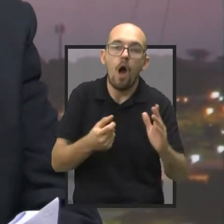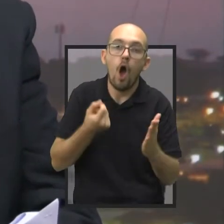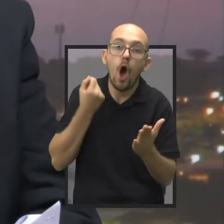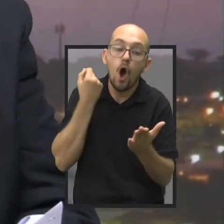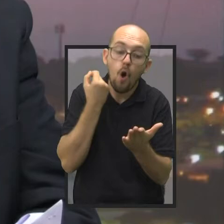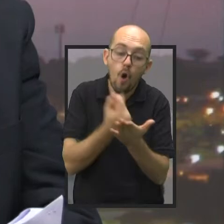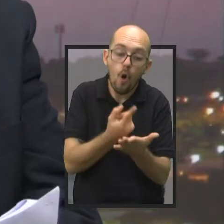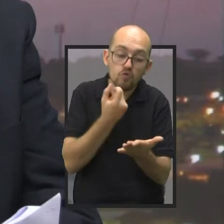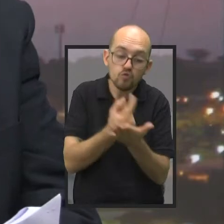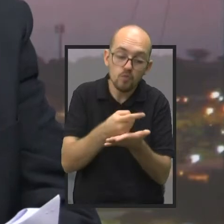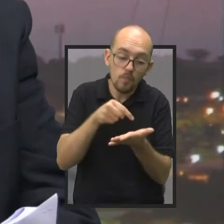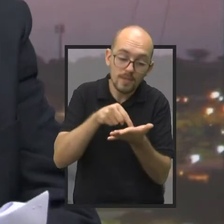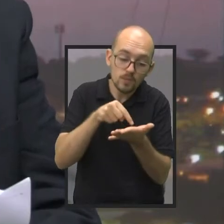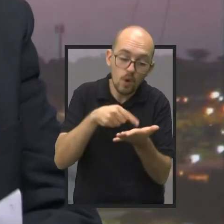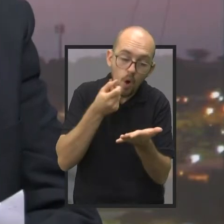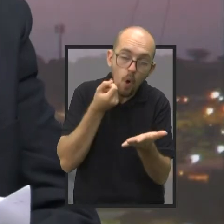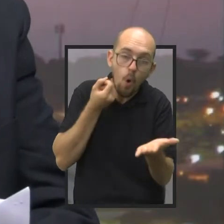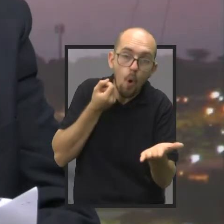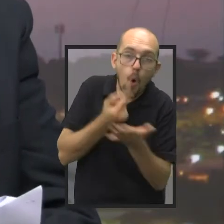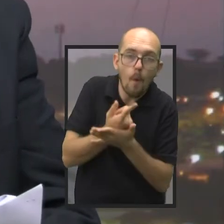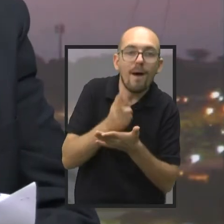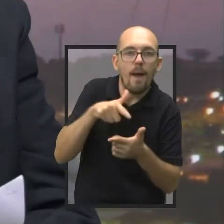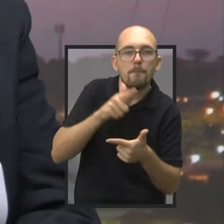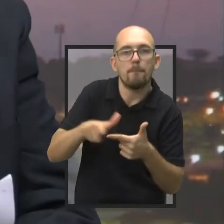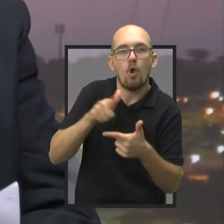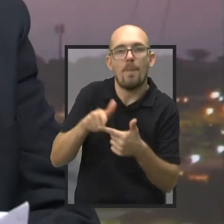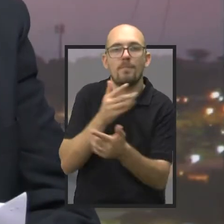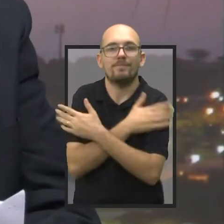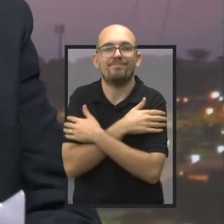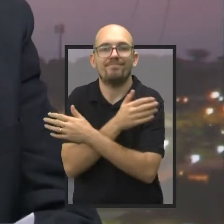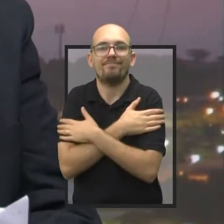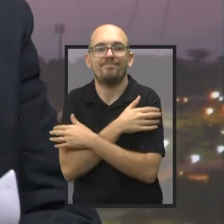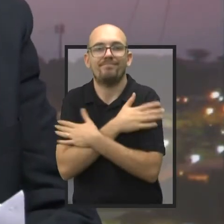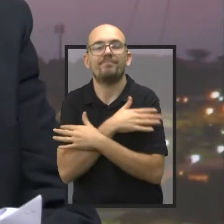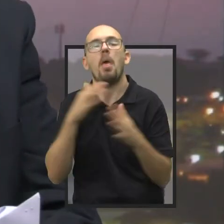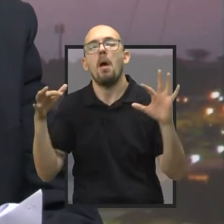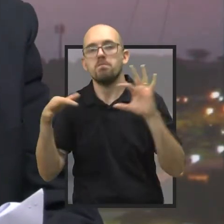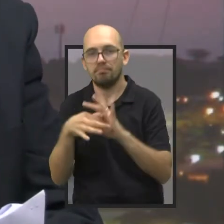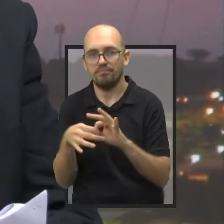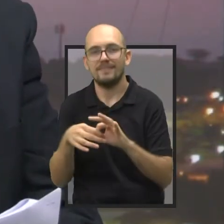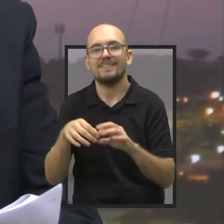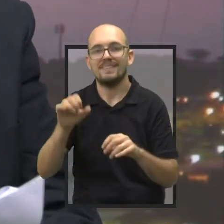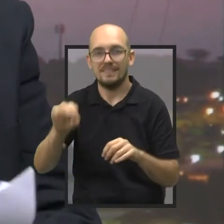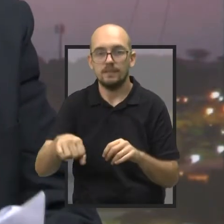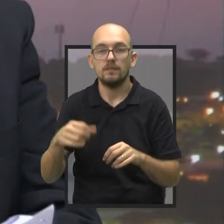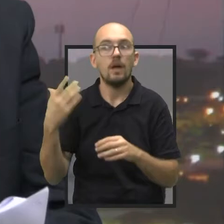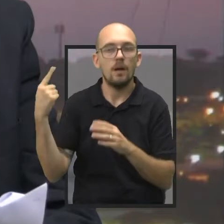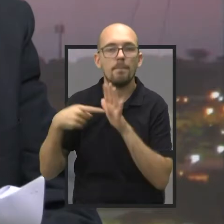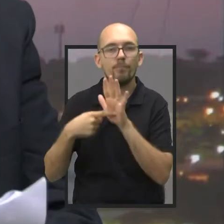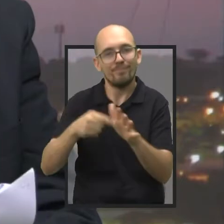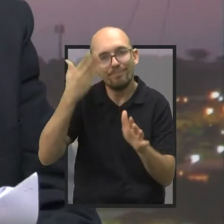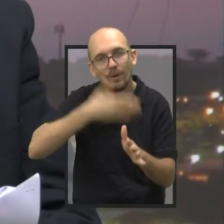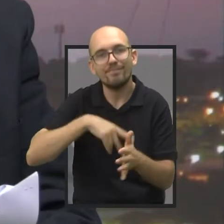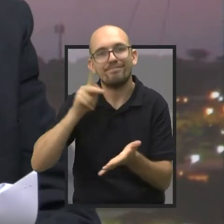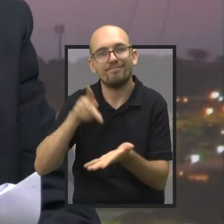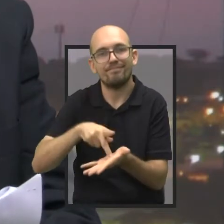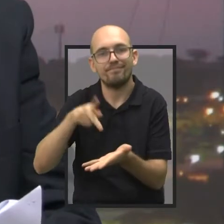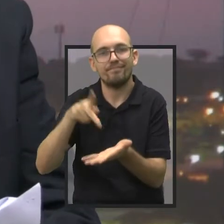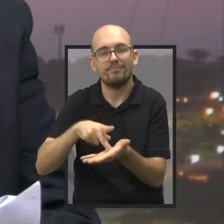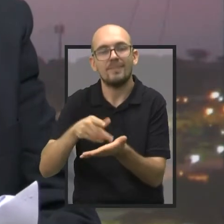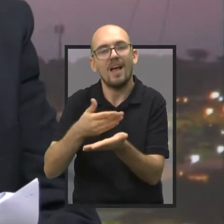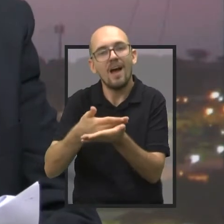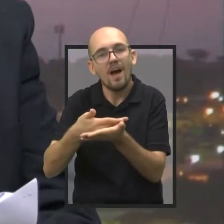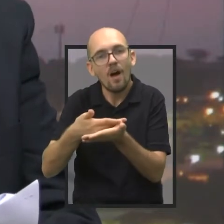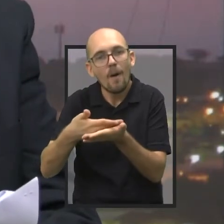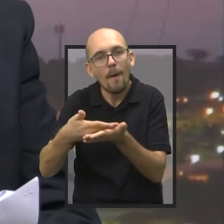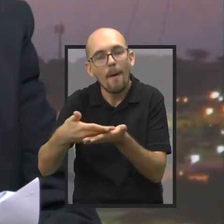era o problema da inflação e do desemprego da época. E aí passa-se a jogar, né,